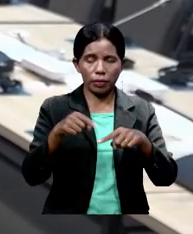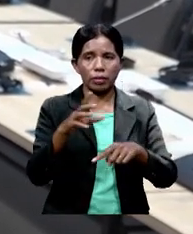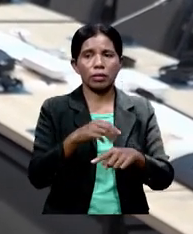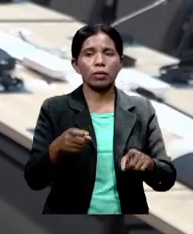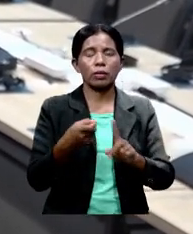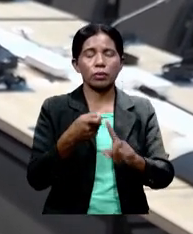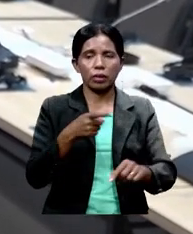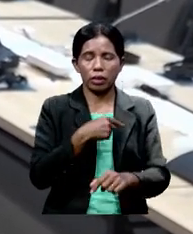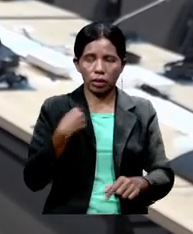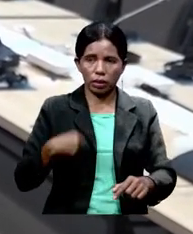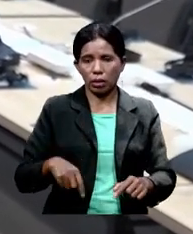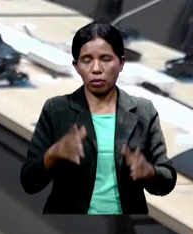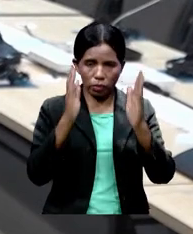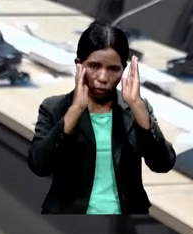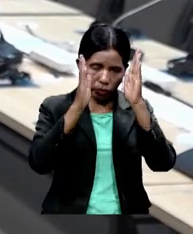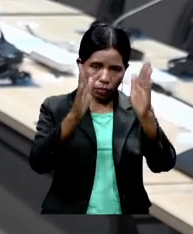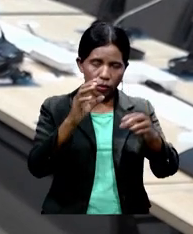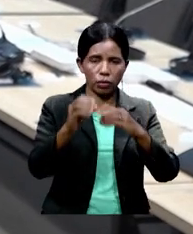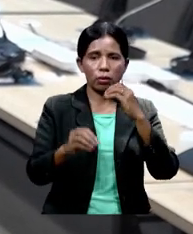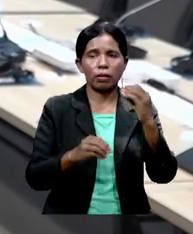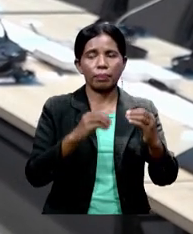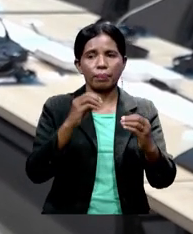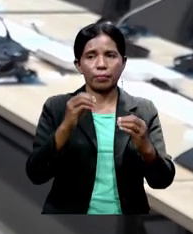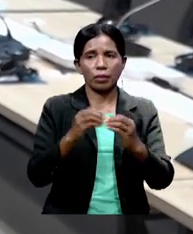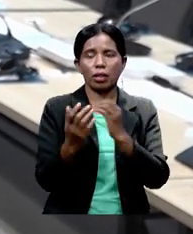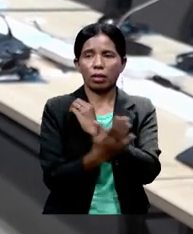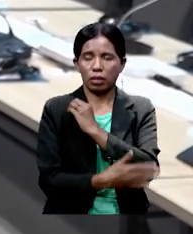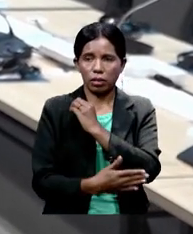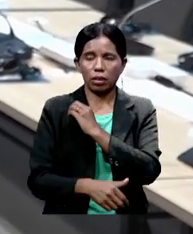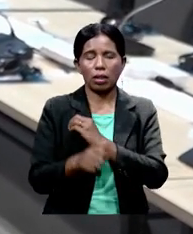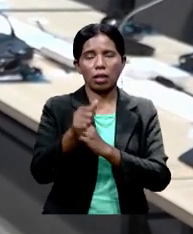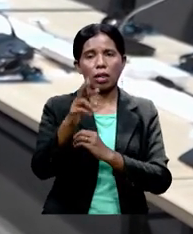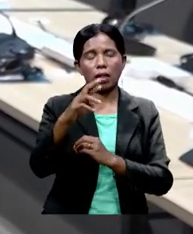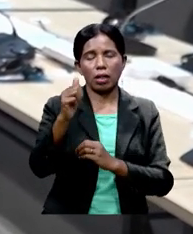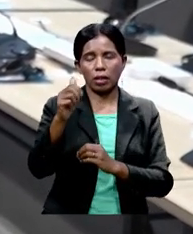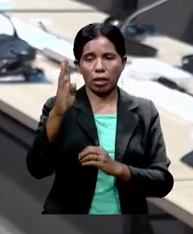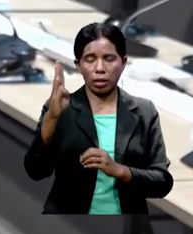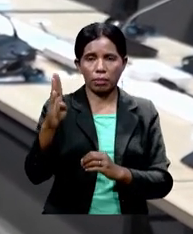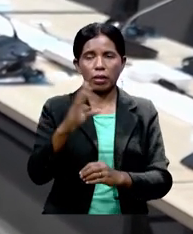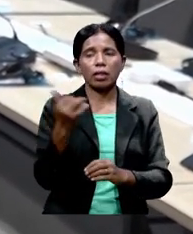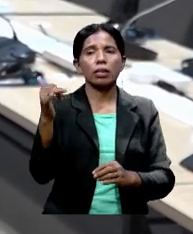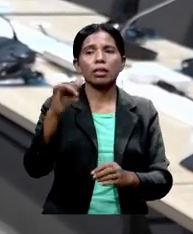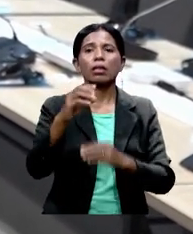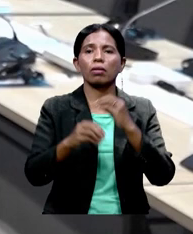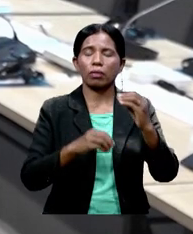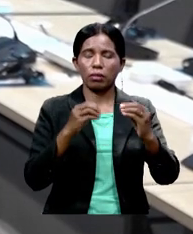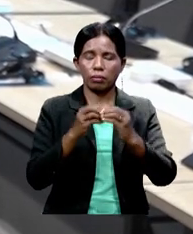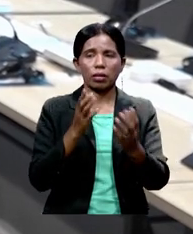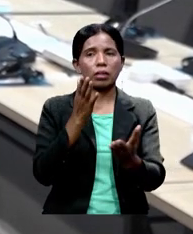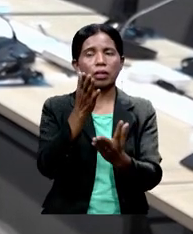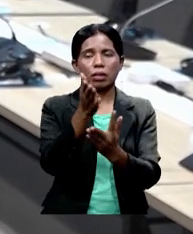parte sini nyom maybe hari liu kono ba perspektiva nasau Arab sila nomos nasau Afrika nusir nyom kono ba ada zamba